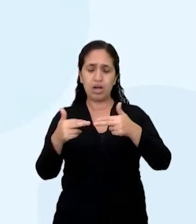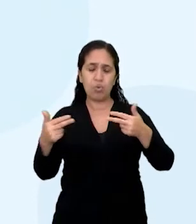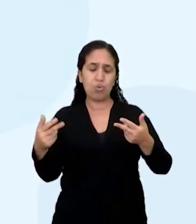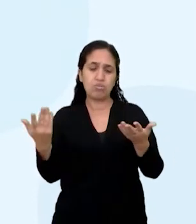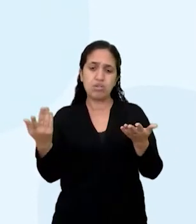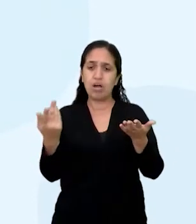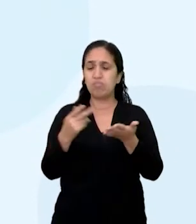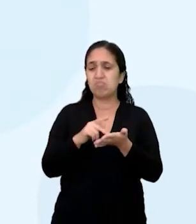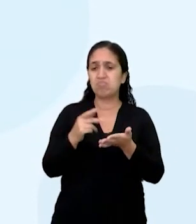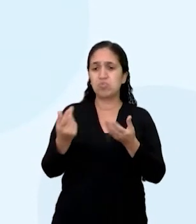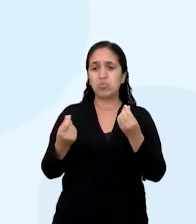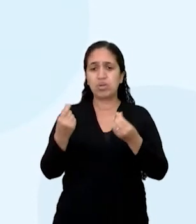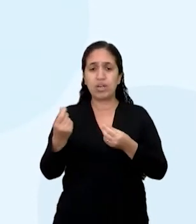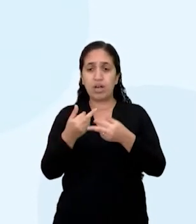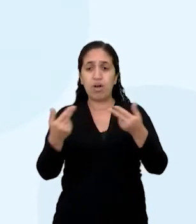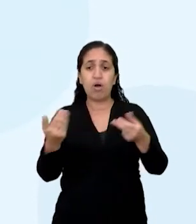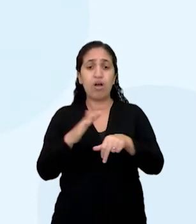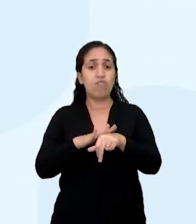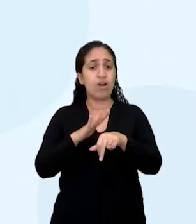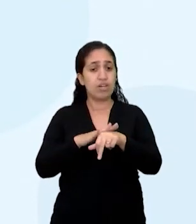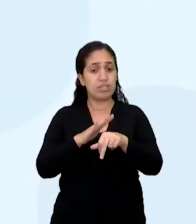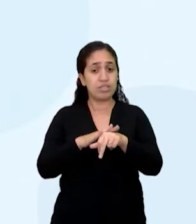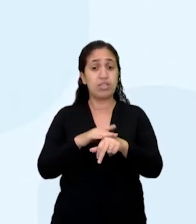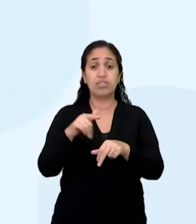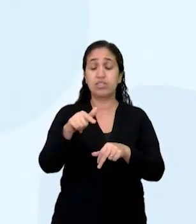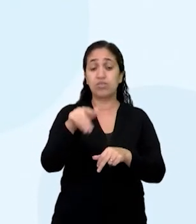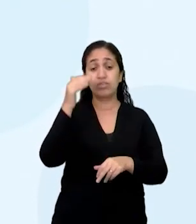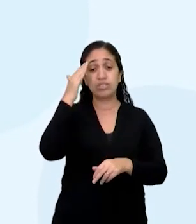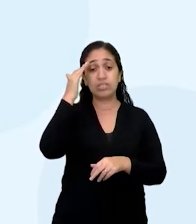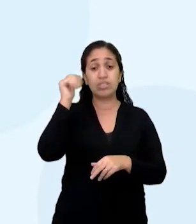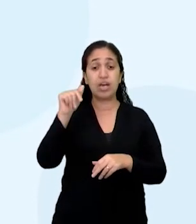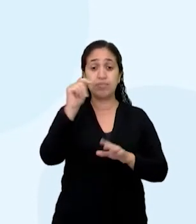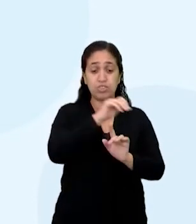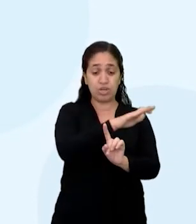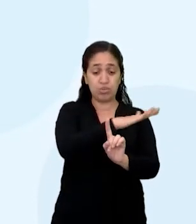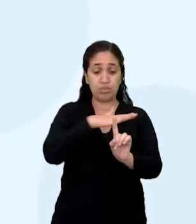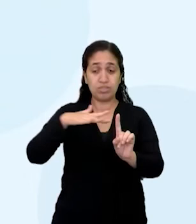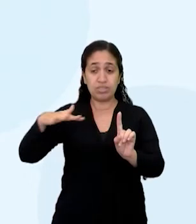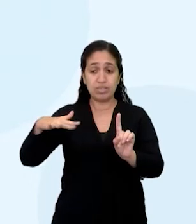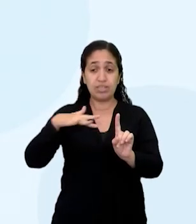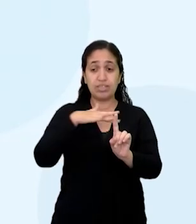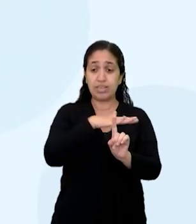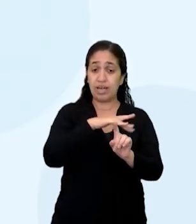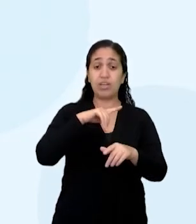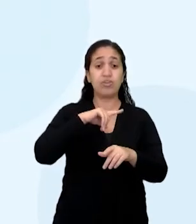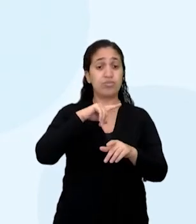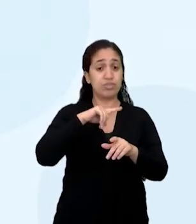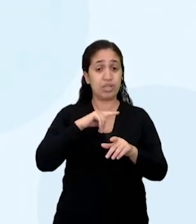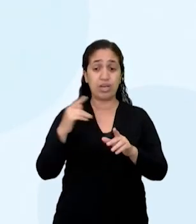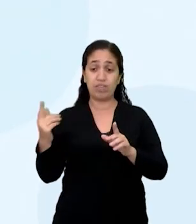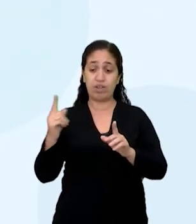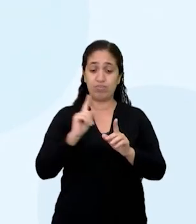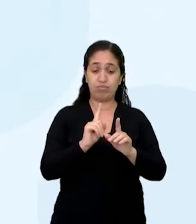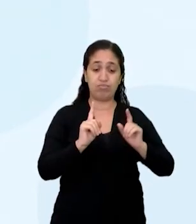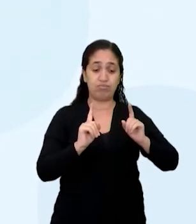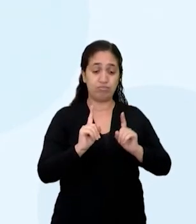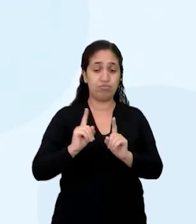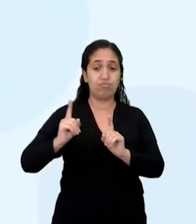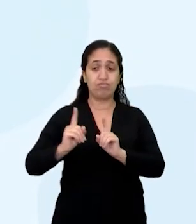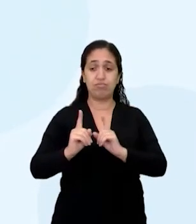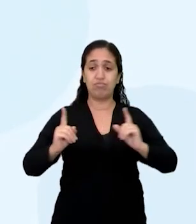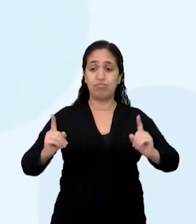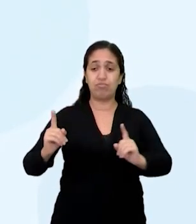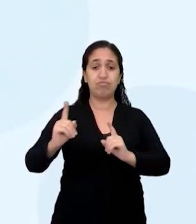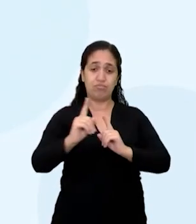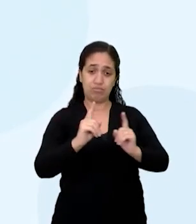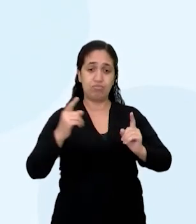verdade, o que vai ser feito. Então, você já tem o cenário e você vai entrando aí com a